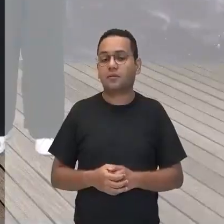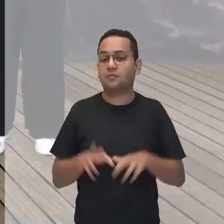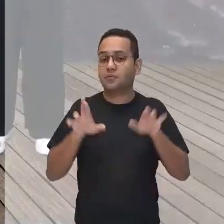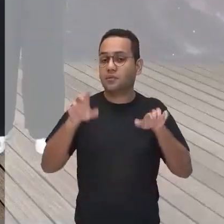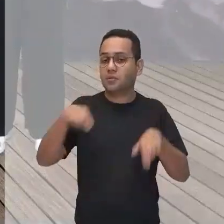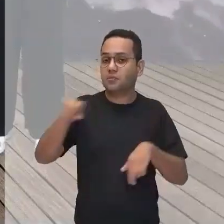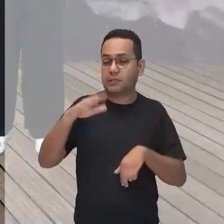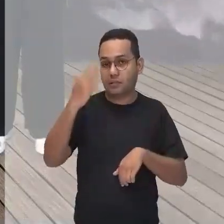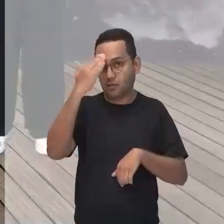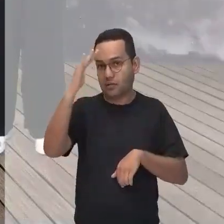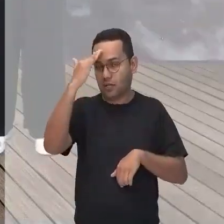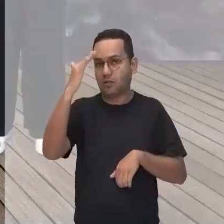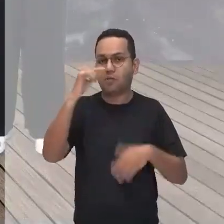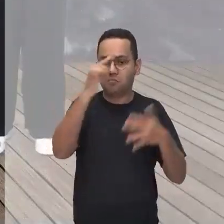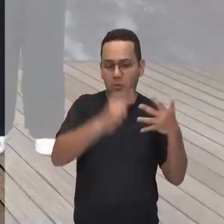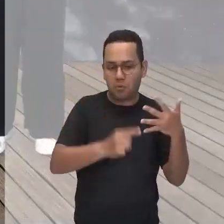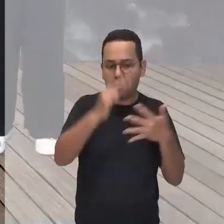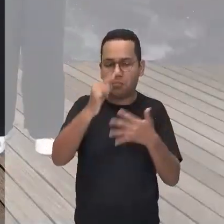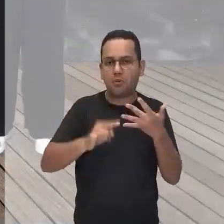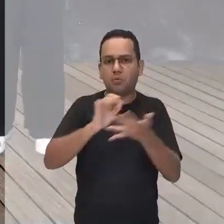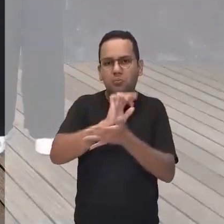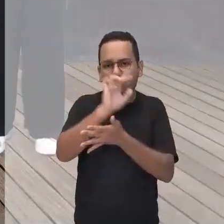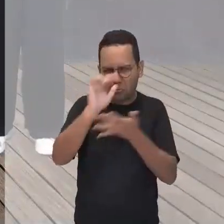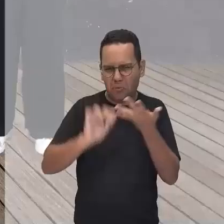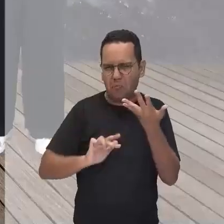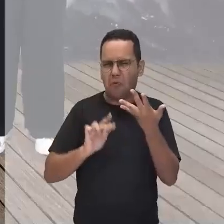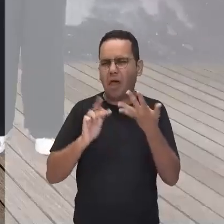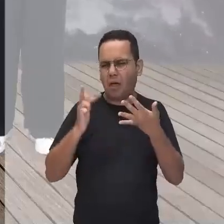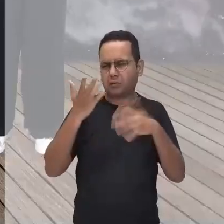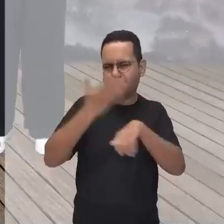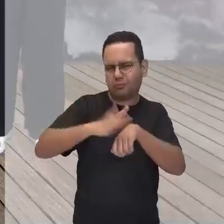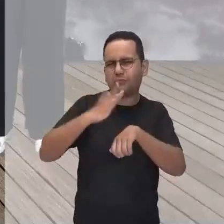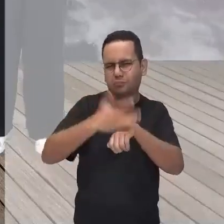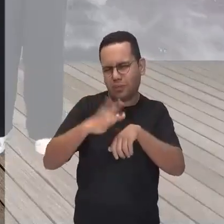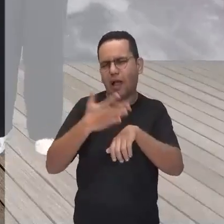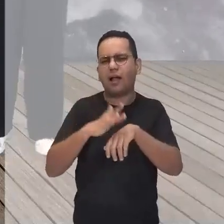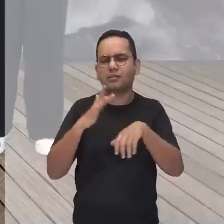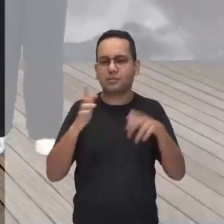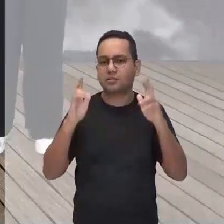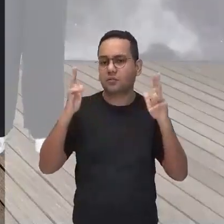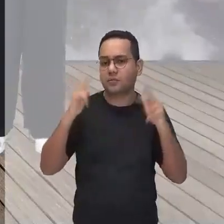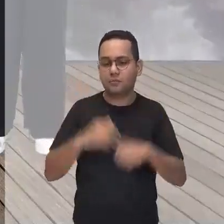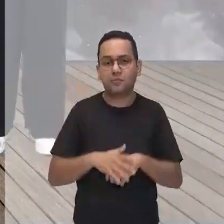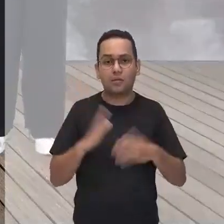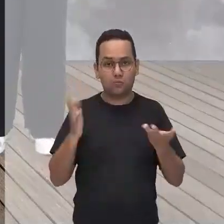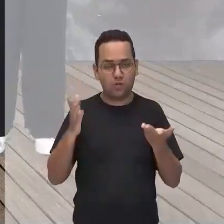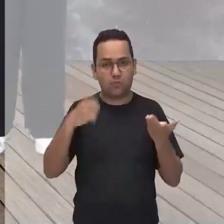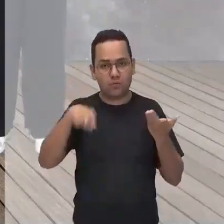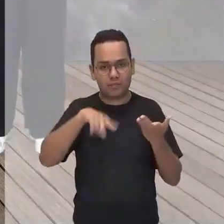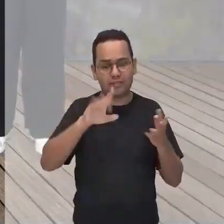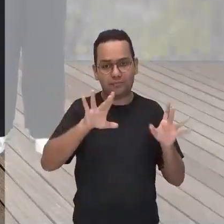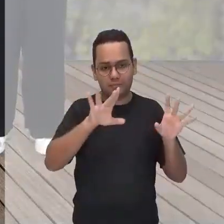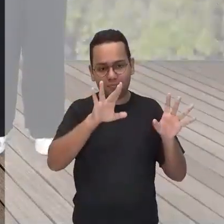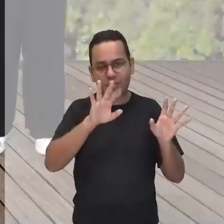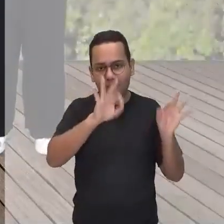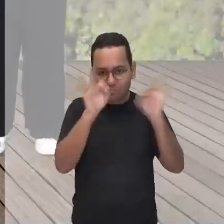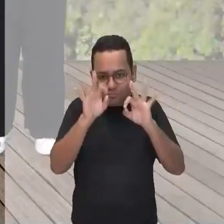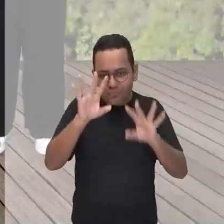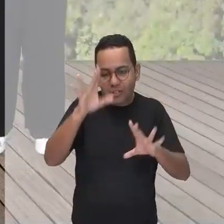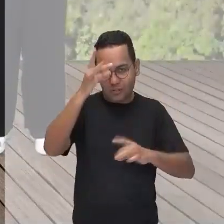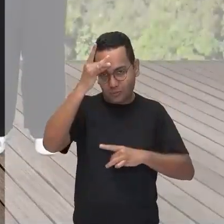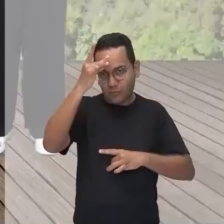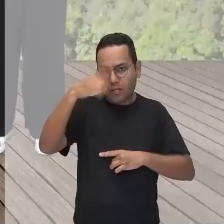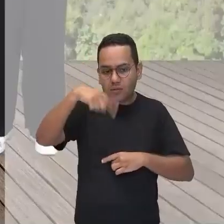sobre essas práticas corporais de aventura, que vocês, através desse conhecimento que vocês adquiriram nesse momento, possa ter despertado